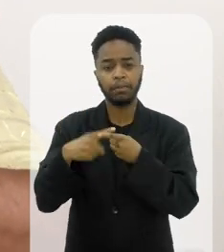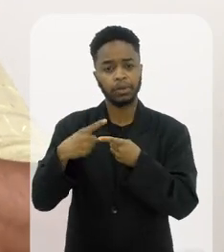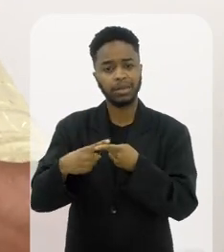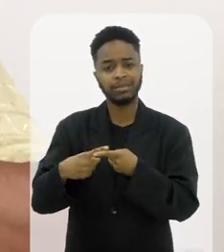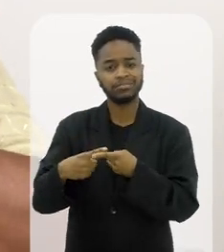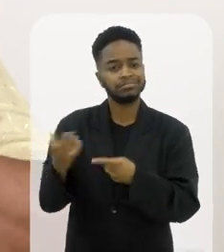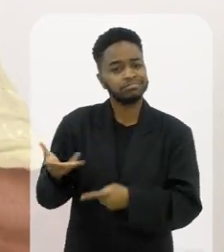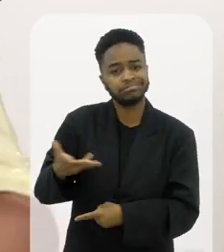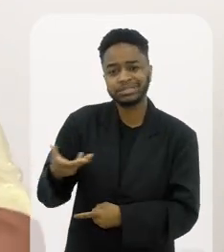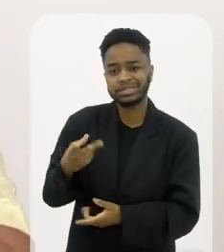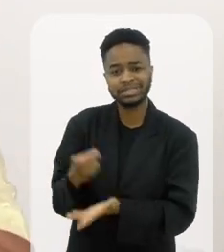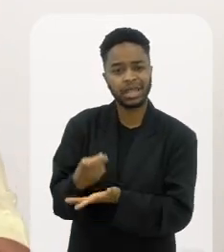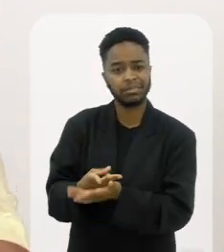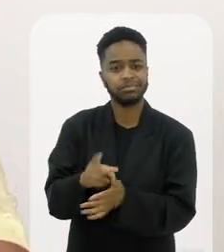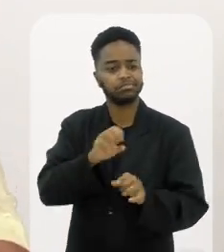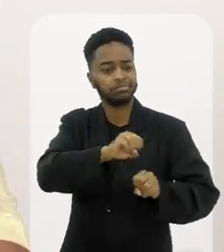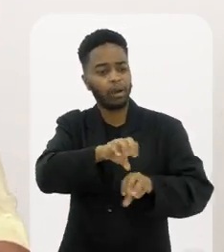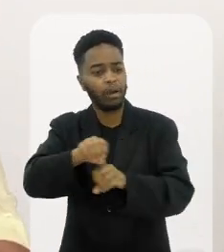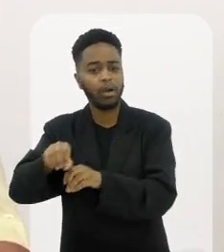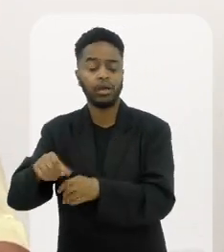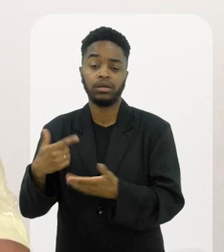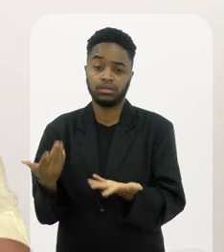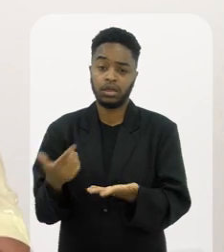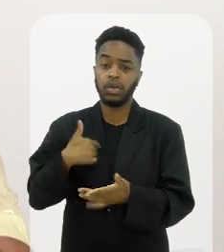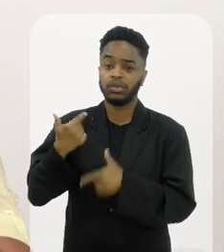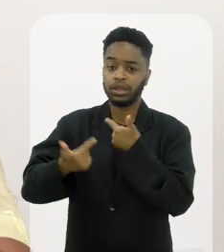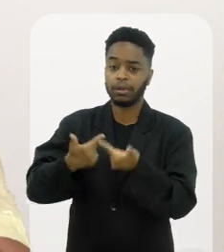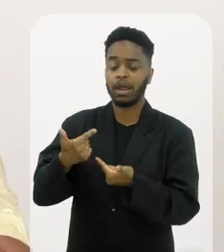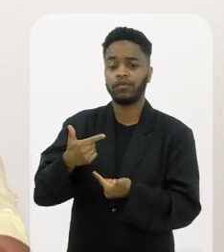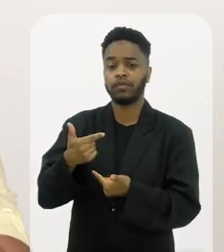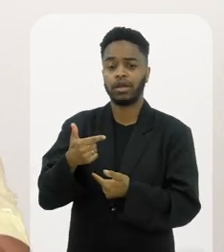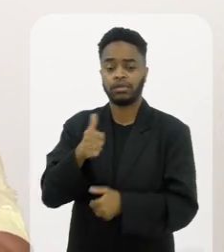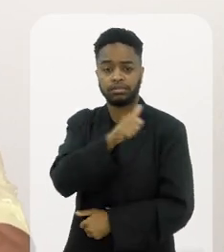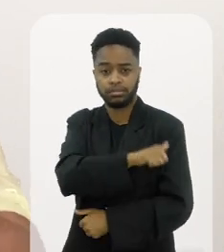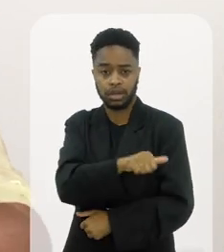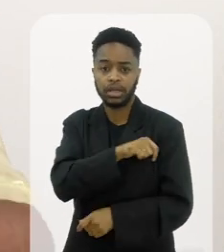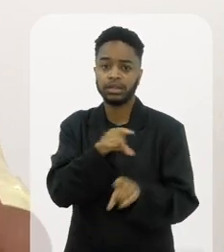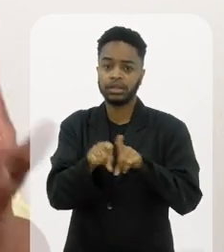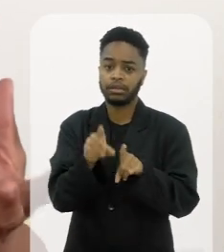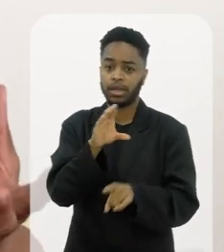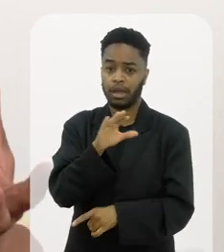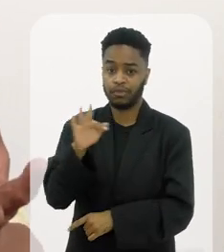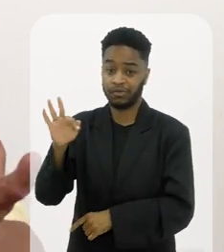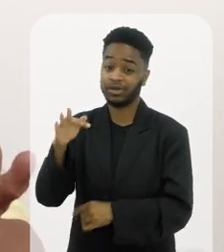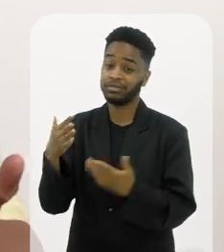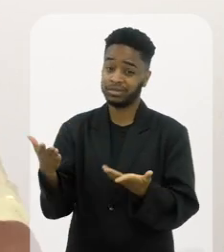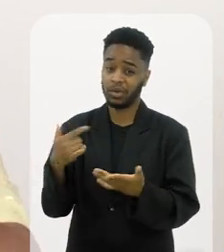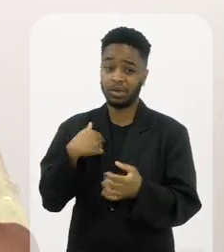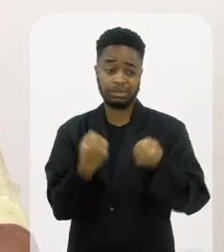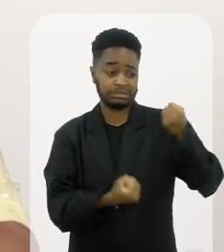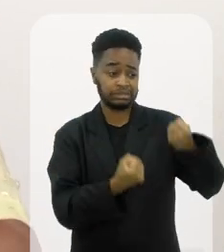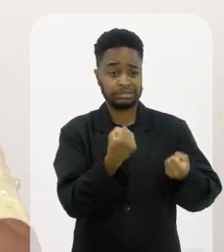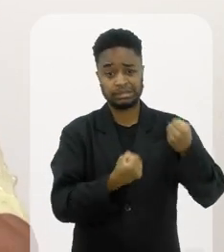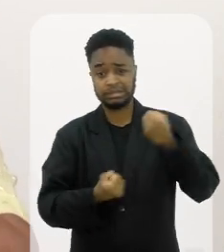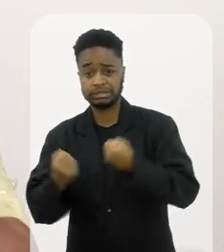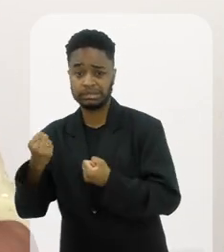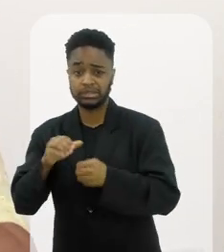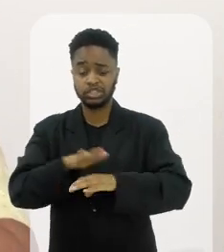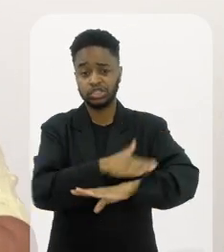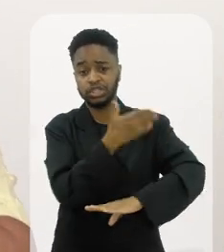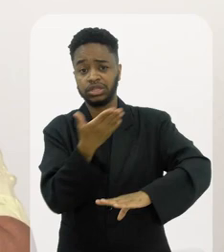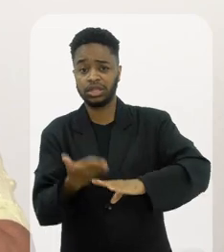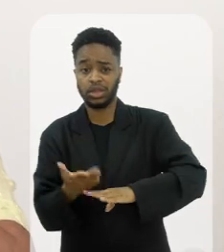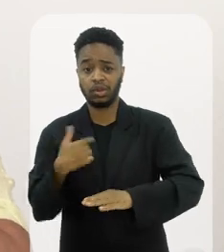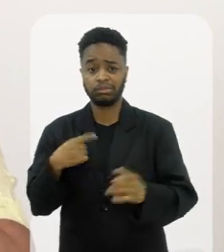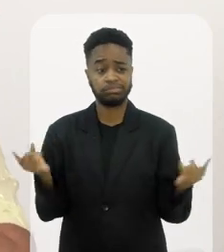estressante da coisa da correria da vida de magistério. Então eu trabalhava no Rio, trabalhava em Cabo Frio. Então eu dirigi, quando eu não estava